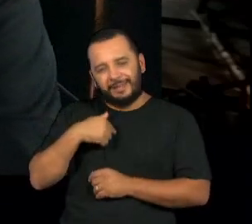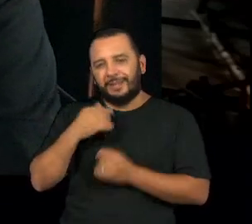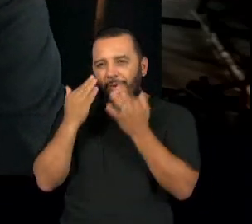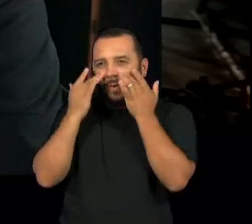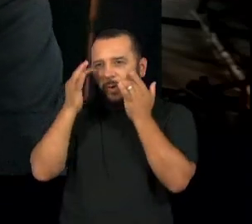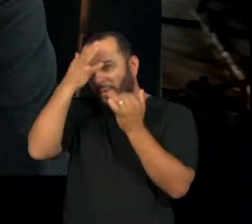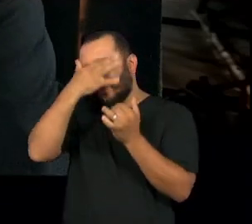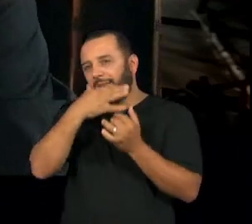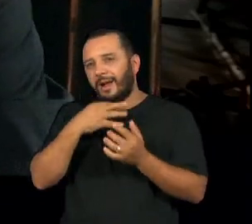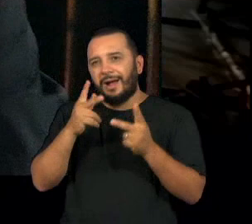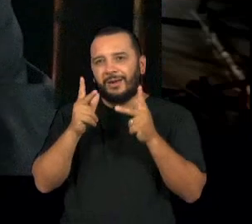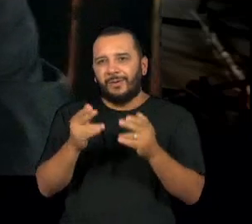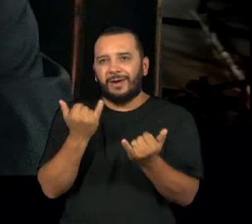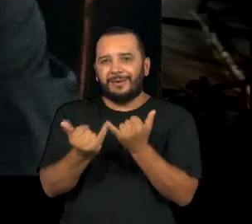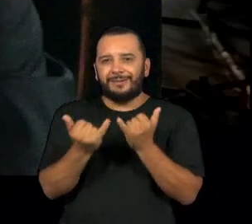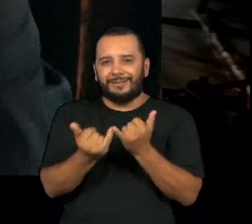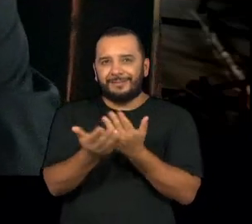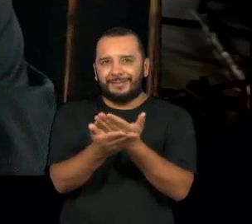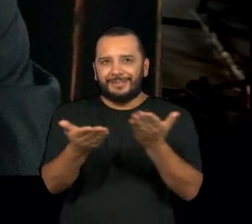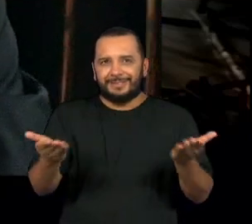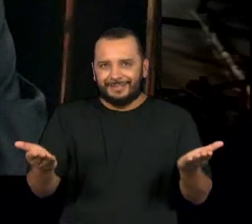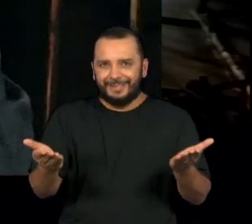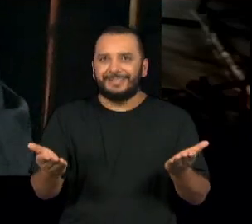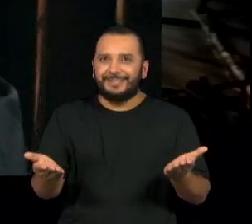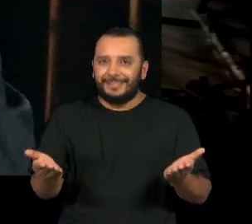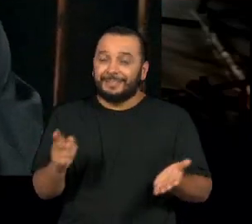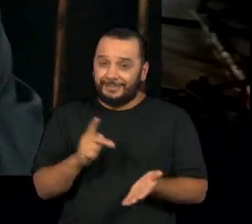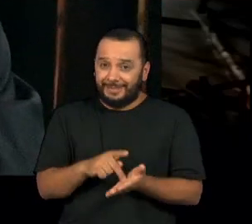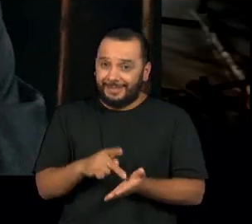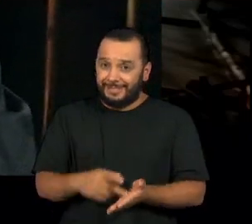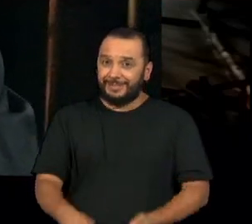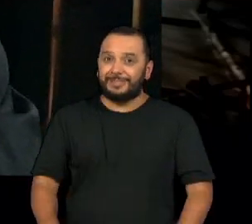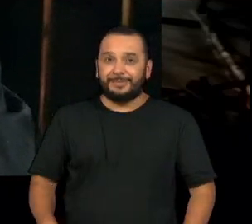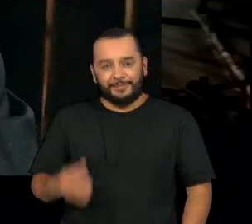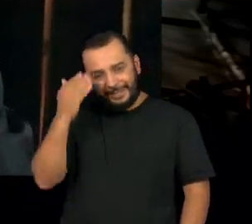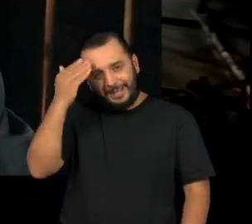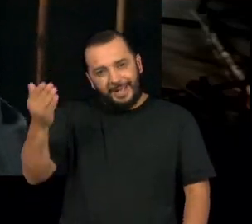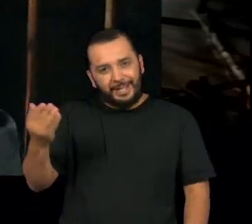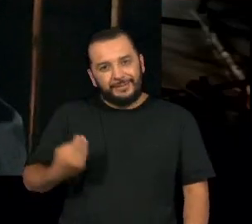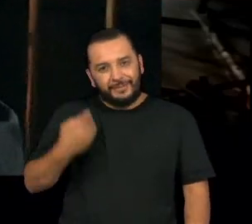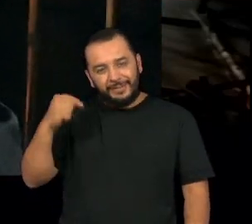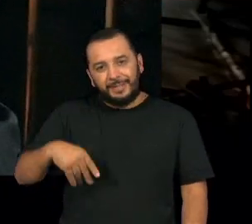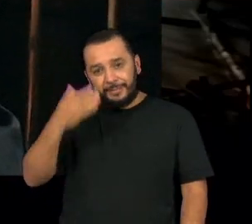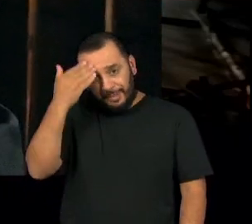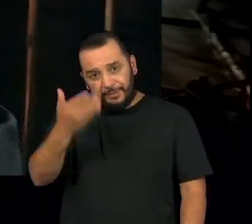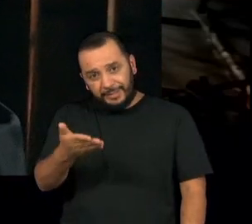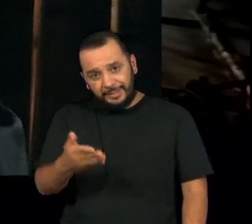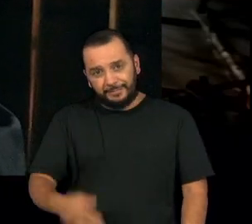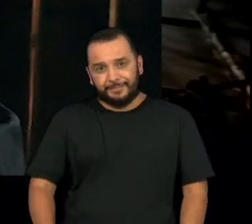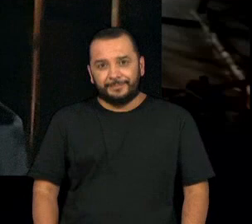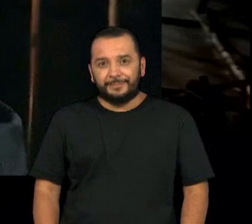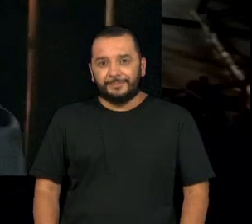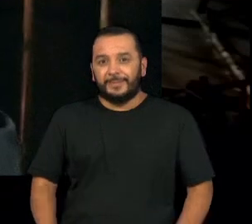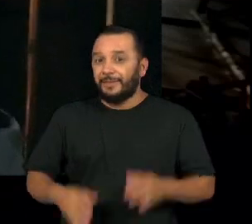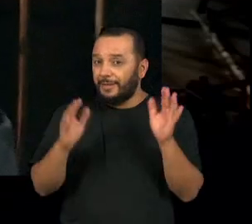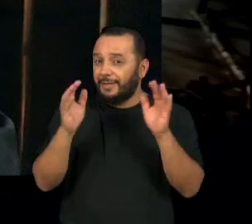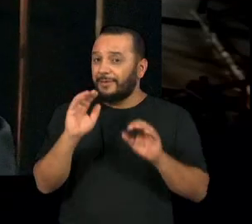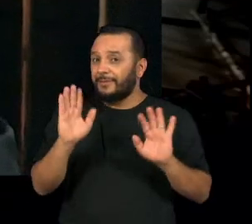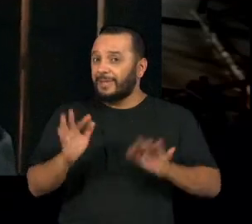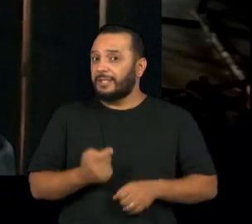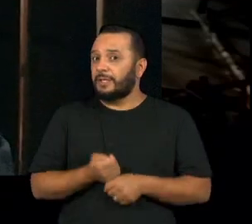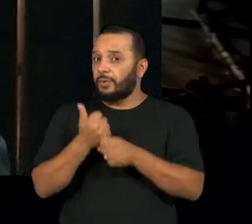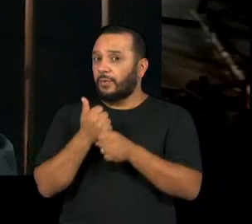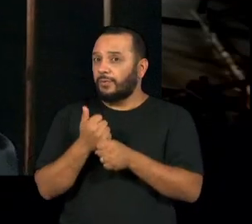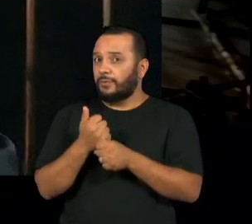o seu olhar. É do caralho essa música, hein? Obrigado pela visita. Obrigado você. Feliz Ano Novo. Será que o